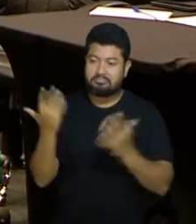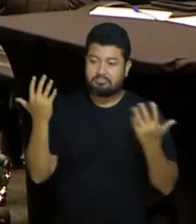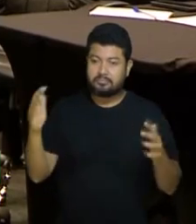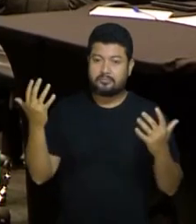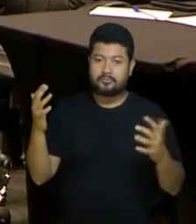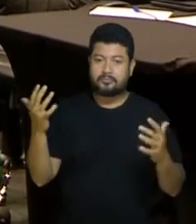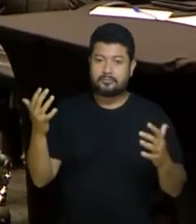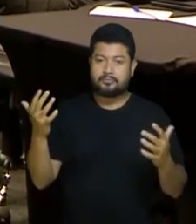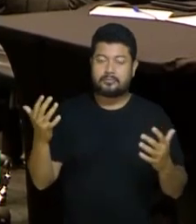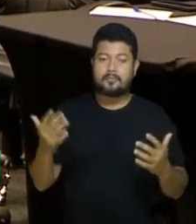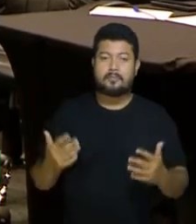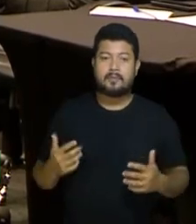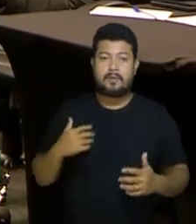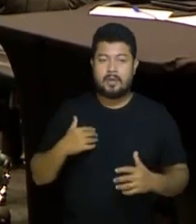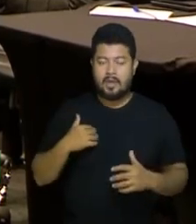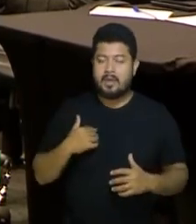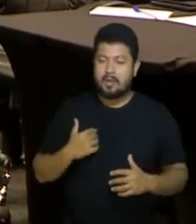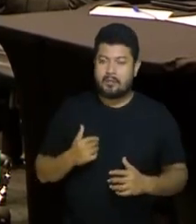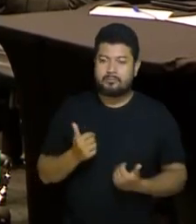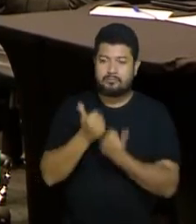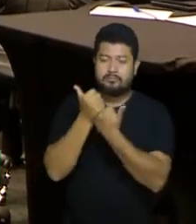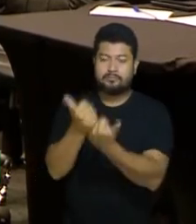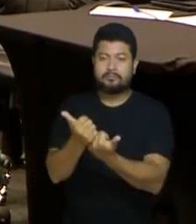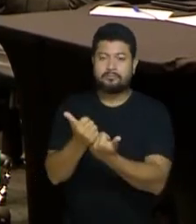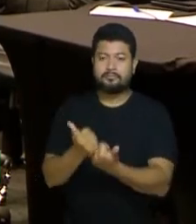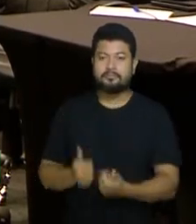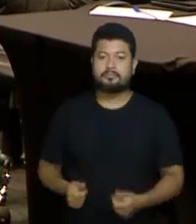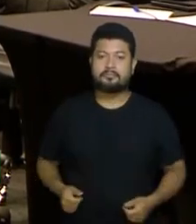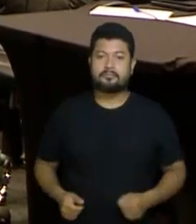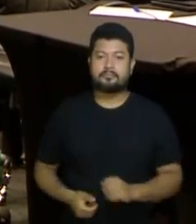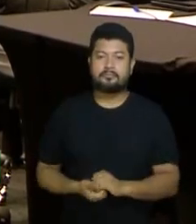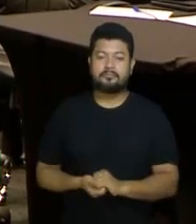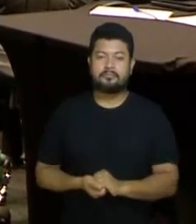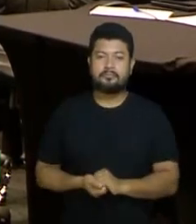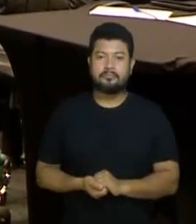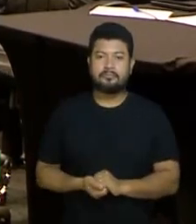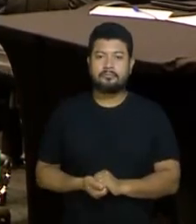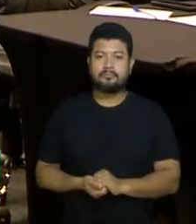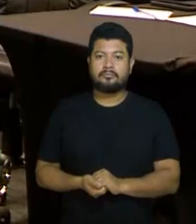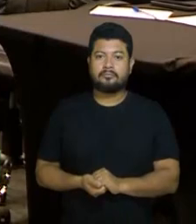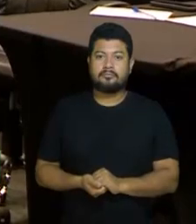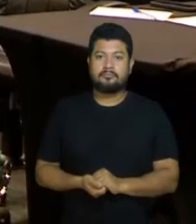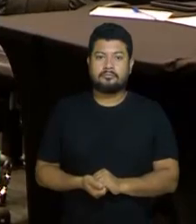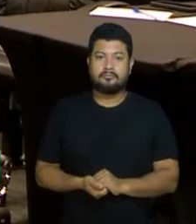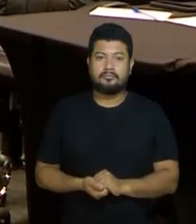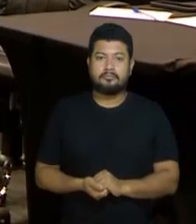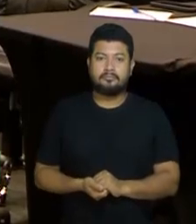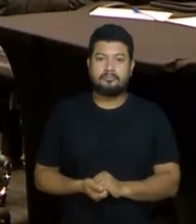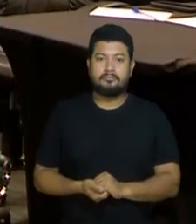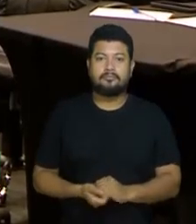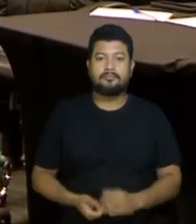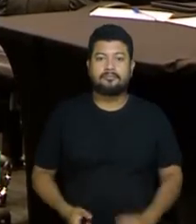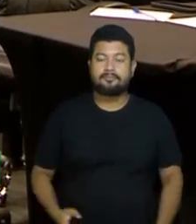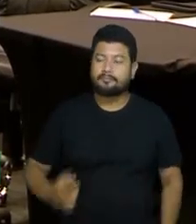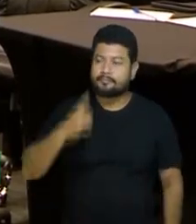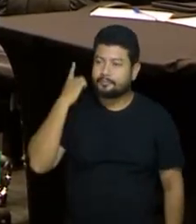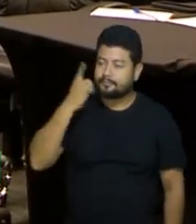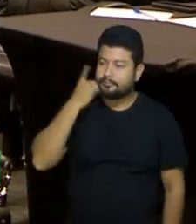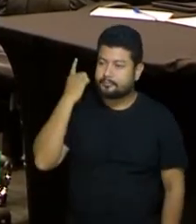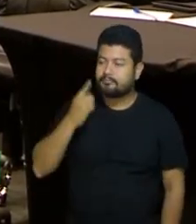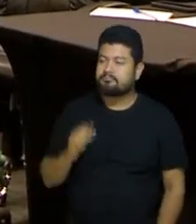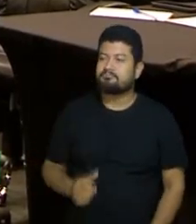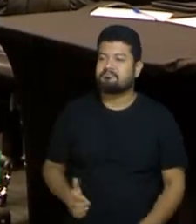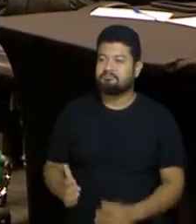que depender de mim, pode ter certeza que seremos mais do que parceiros. Obrigado, deputado. Deputado Camilo, parabenizar pela